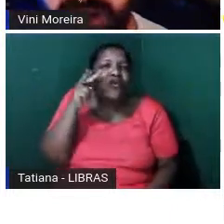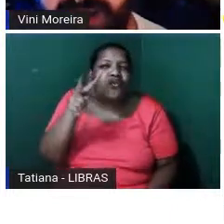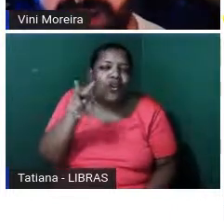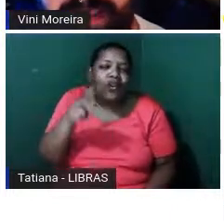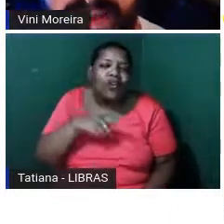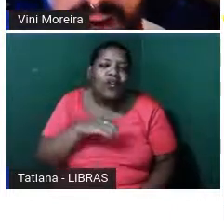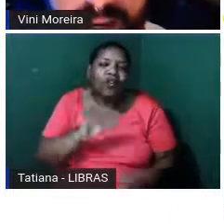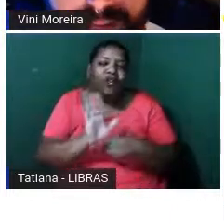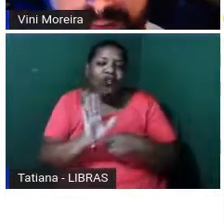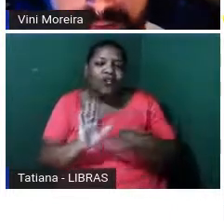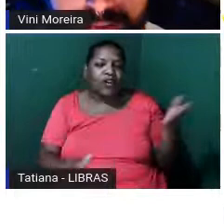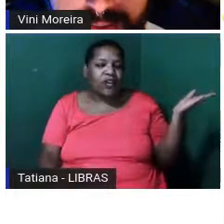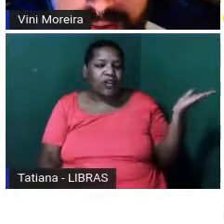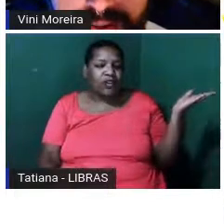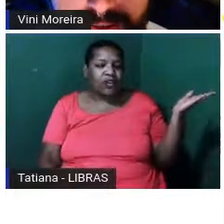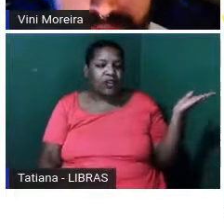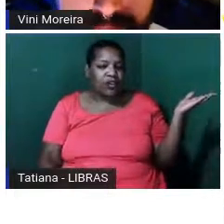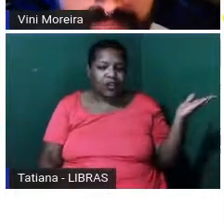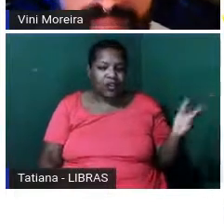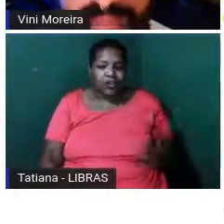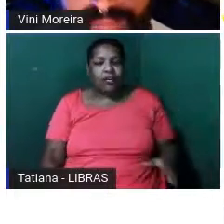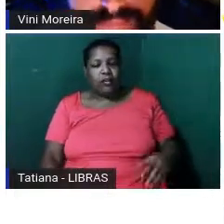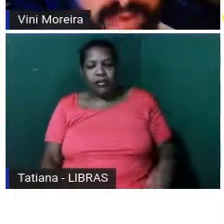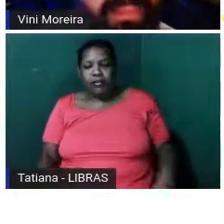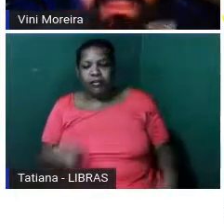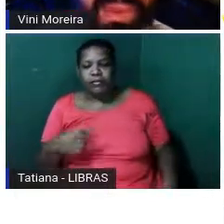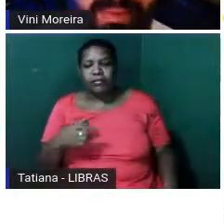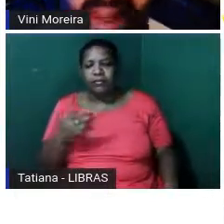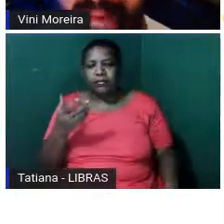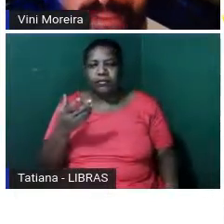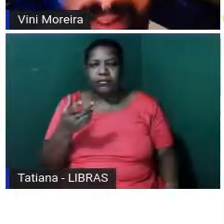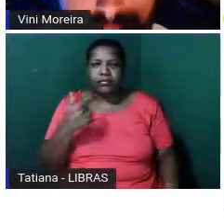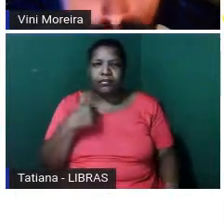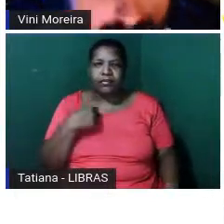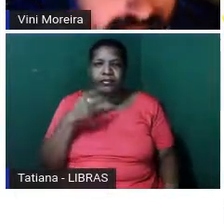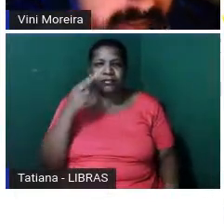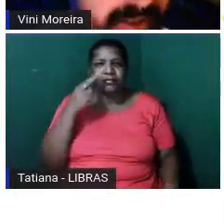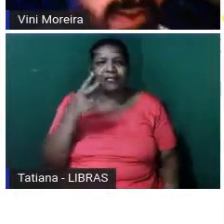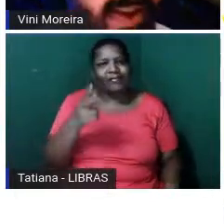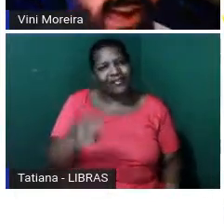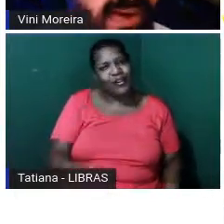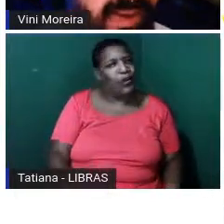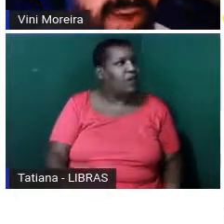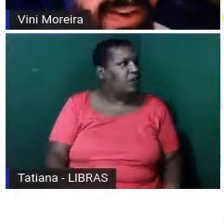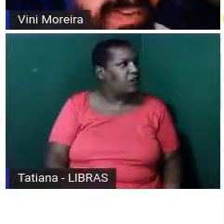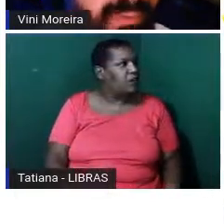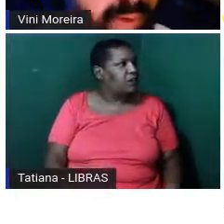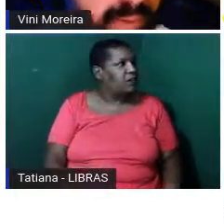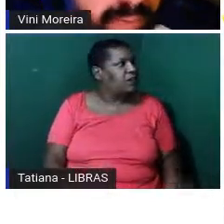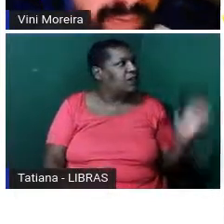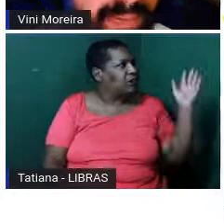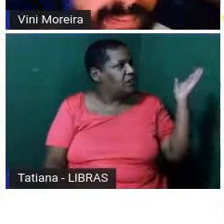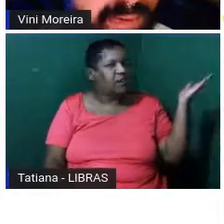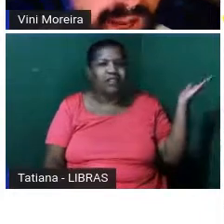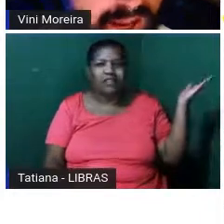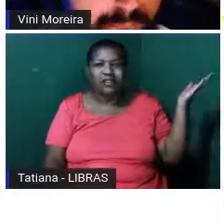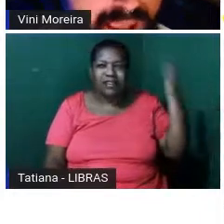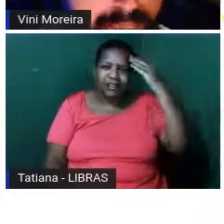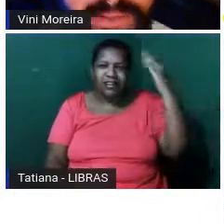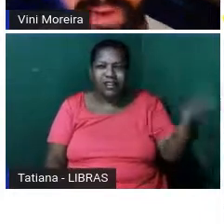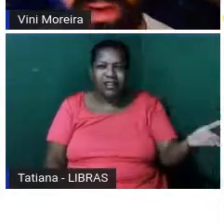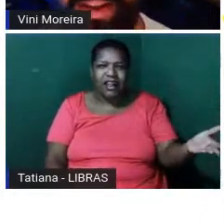desse e deve essa mesma reação o bom é a mesma coisa eu nem vou